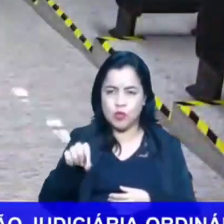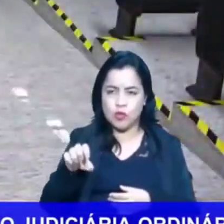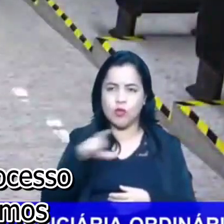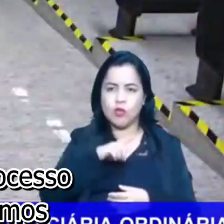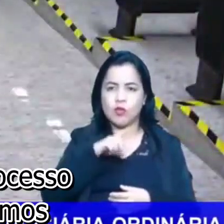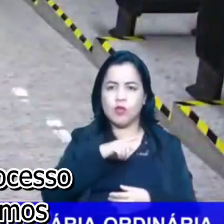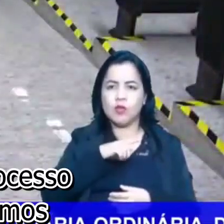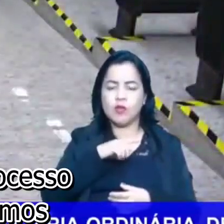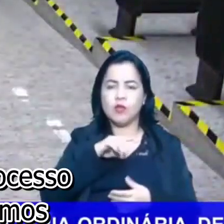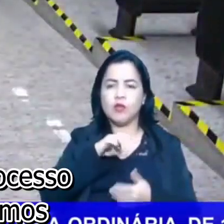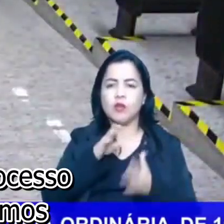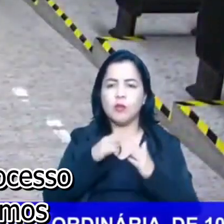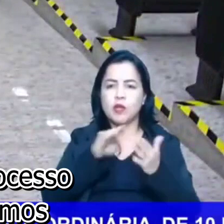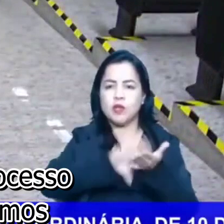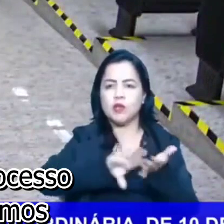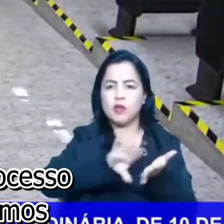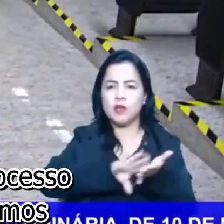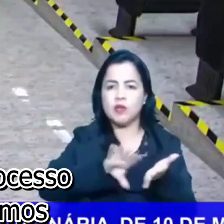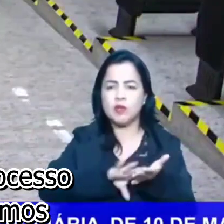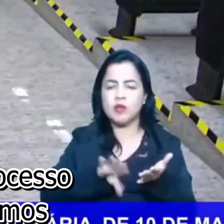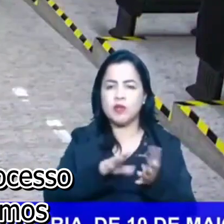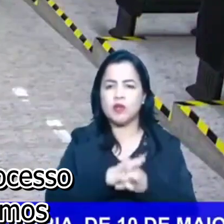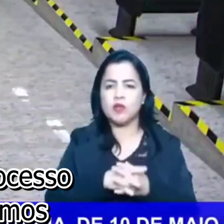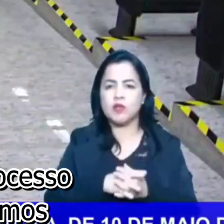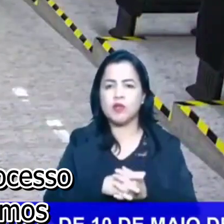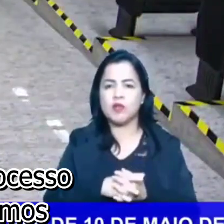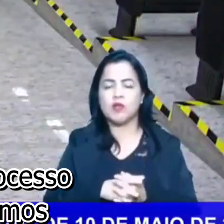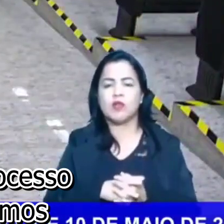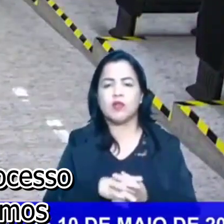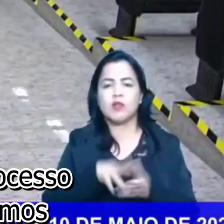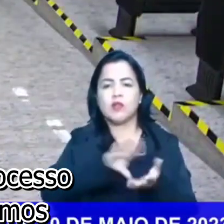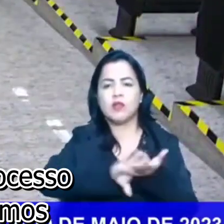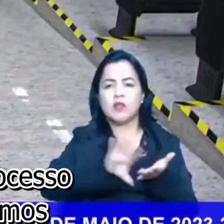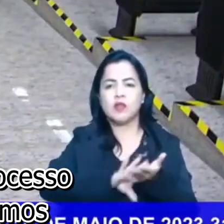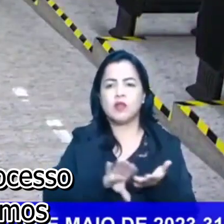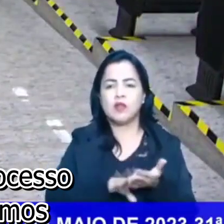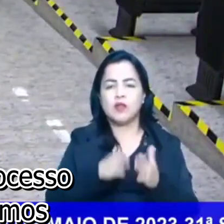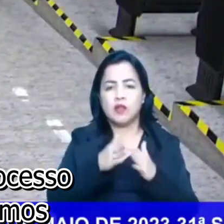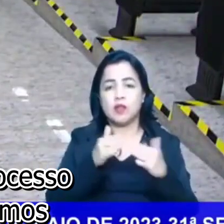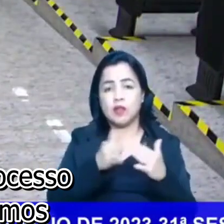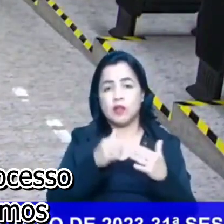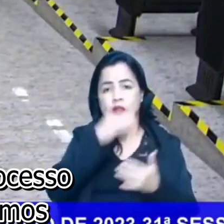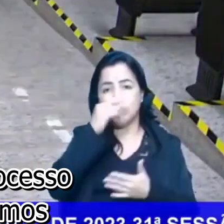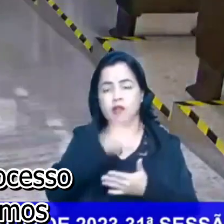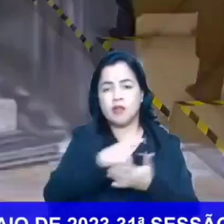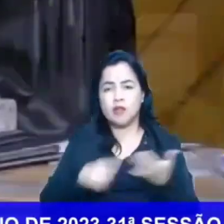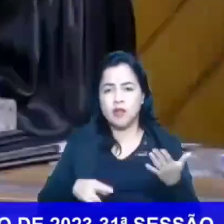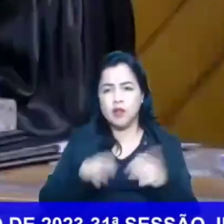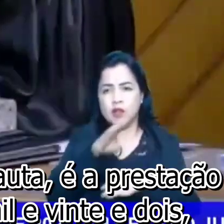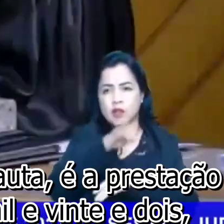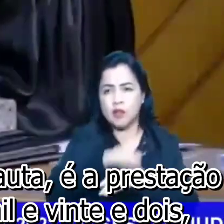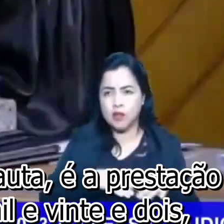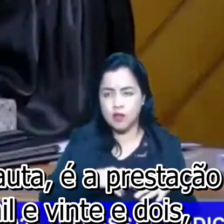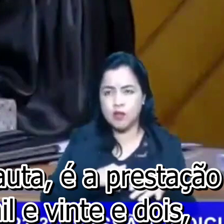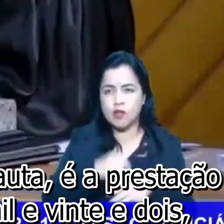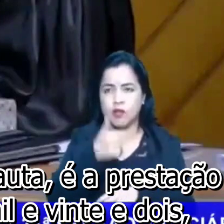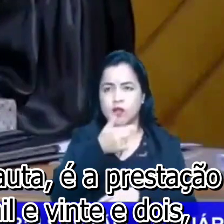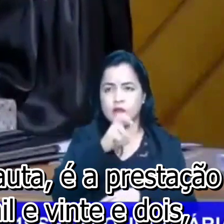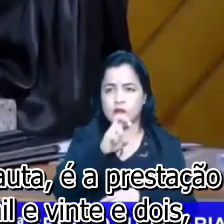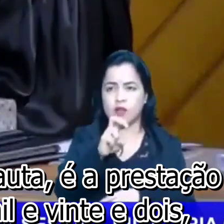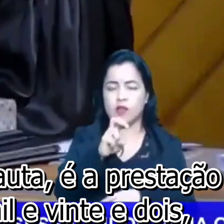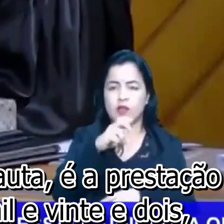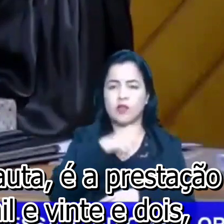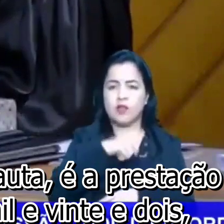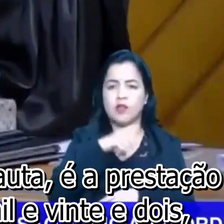peço a retirada de pauta, presidente. Processo retirado de pauta a pedido do relator. Vamos chamar então o item